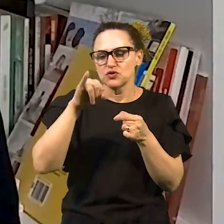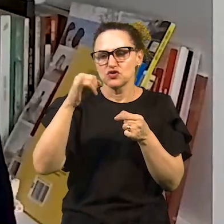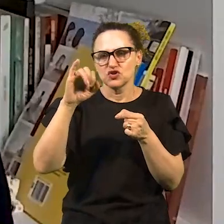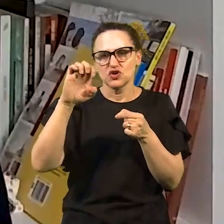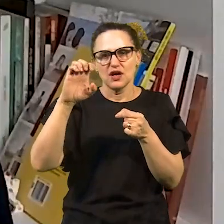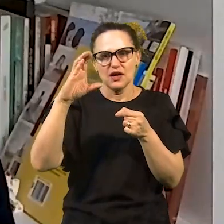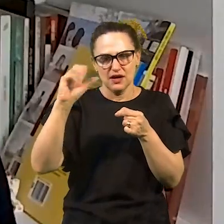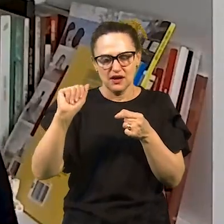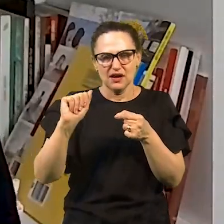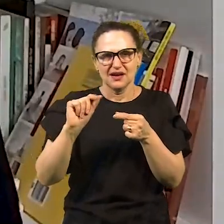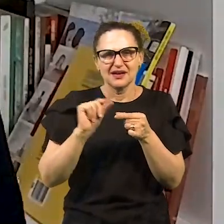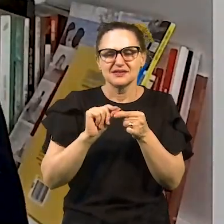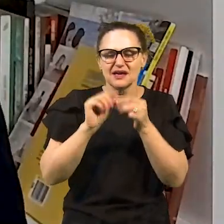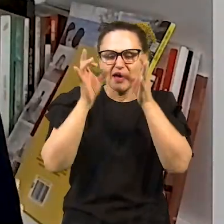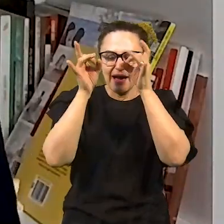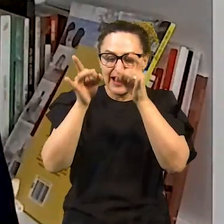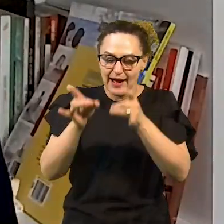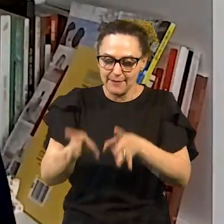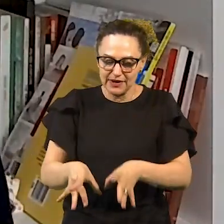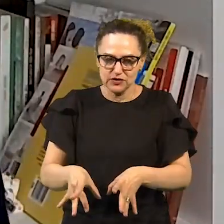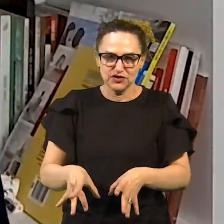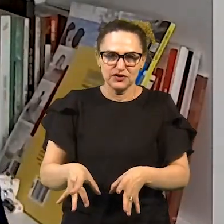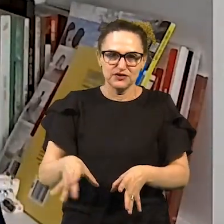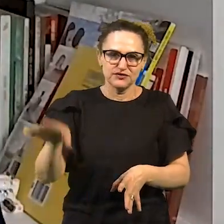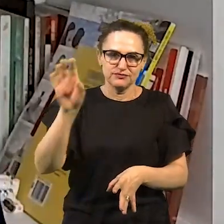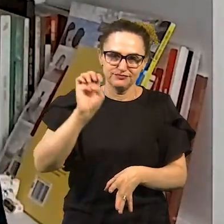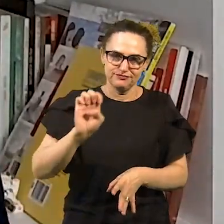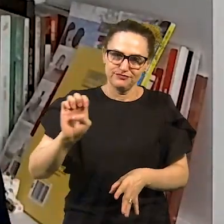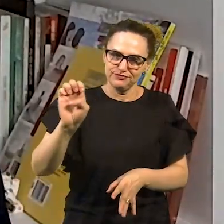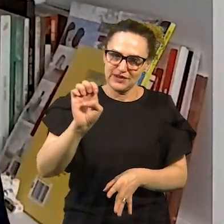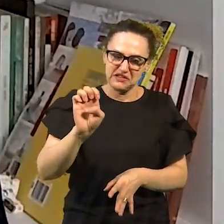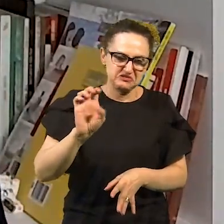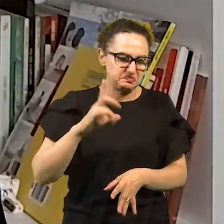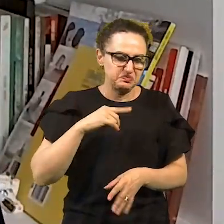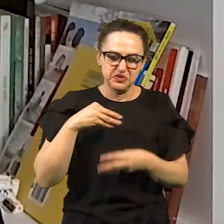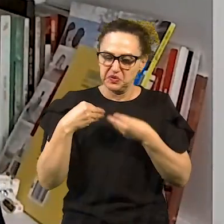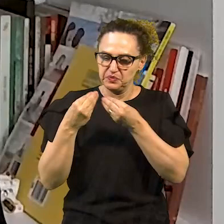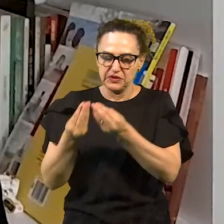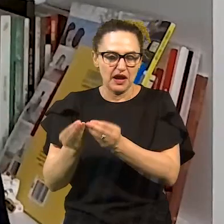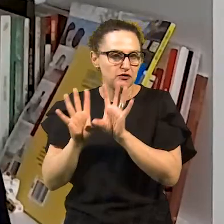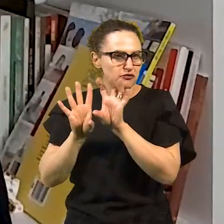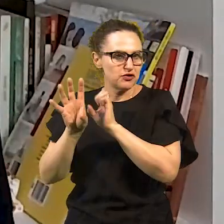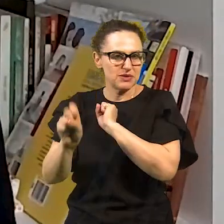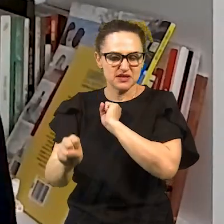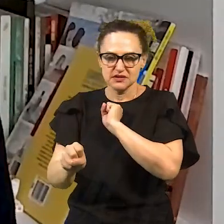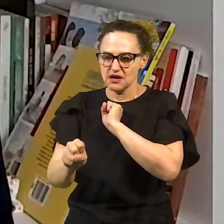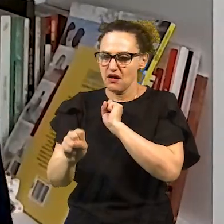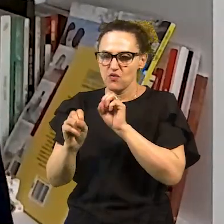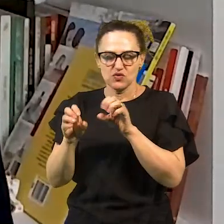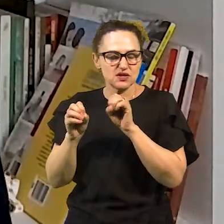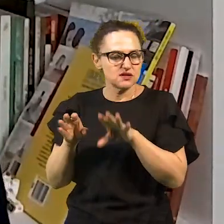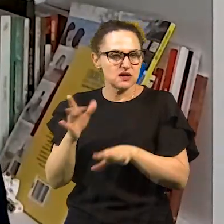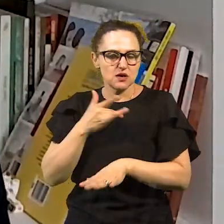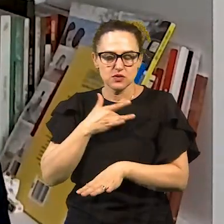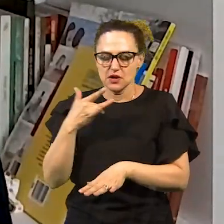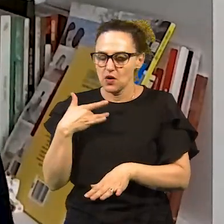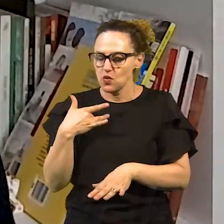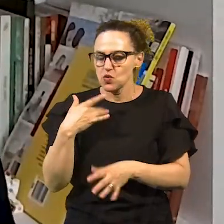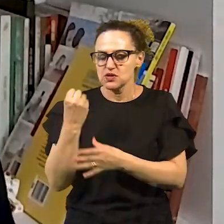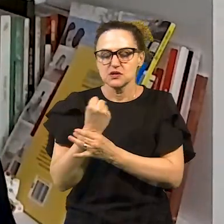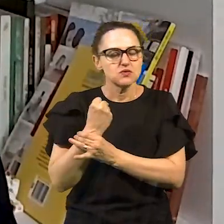esse abandono do Estado. O Estado não dá formação, não dá educação, não dá saúde, não dá segurança para essas